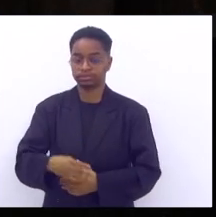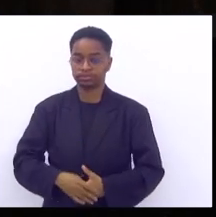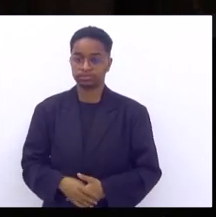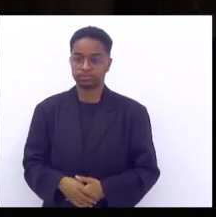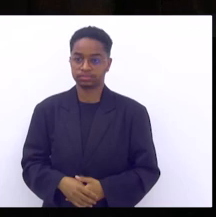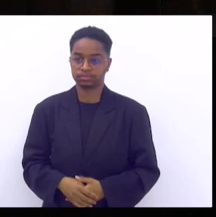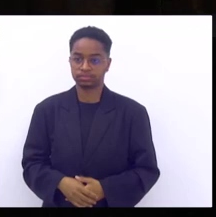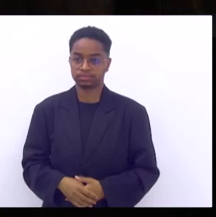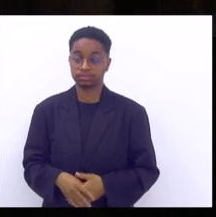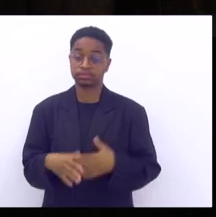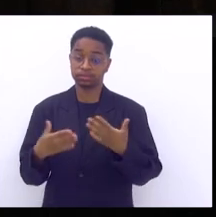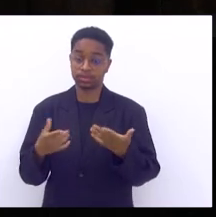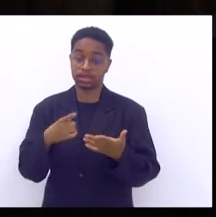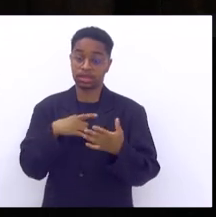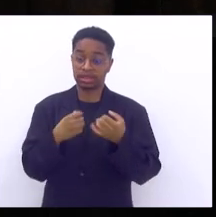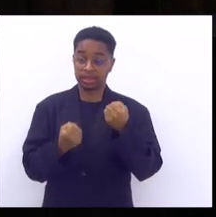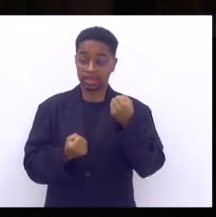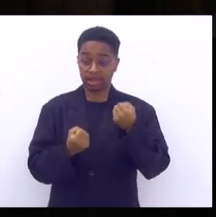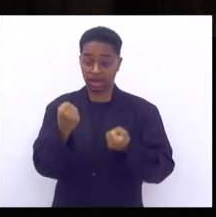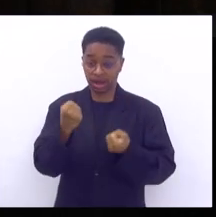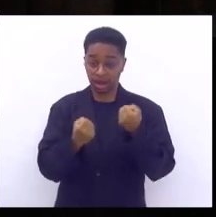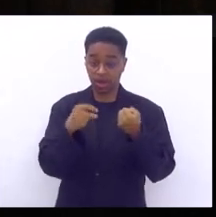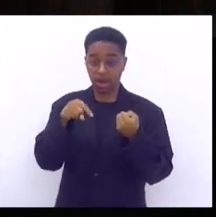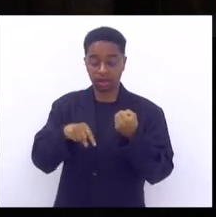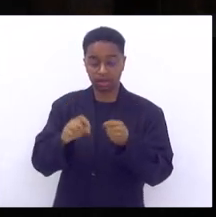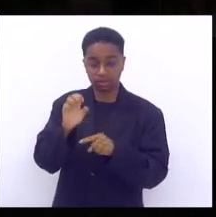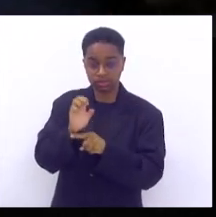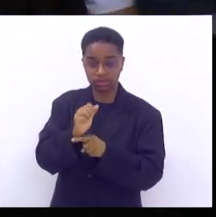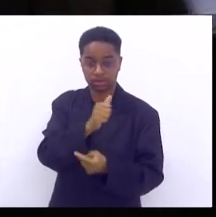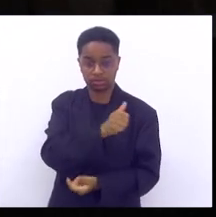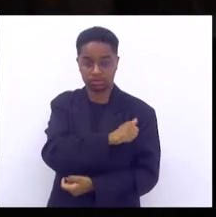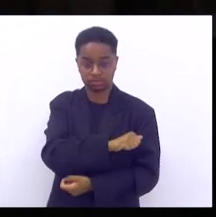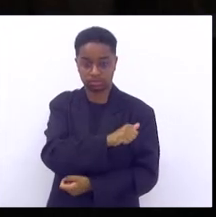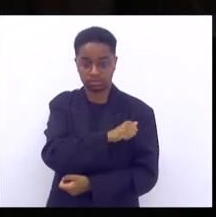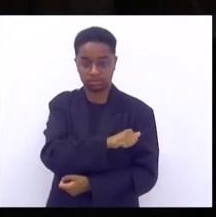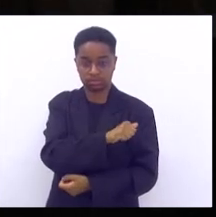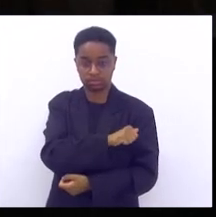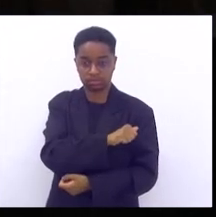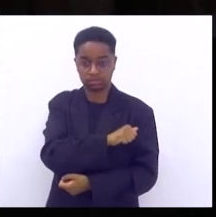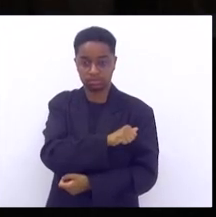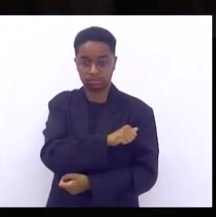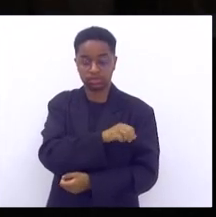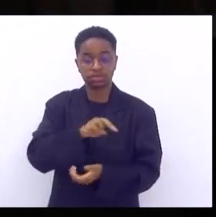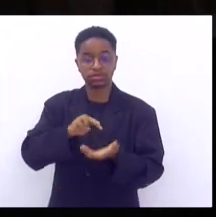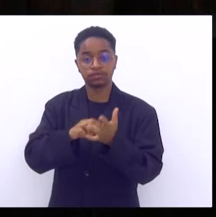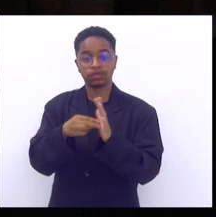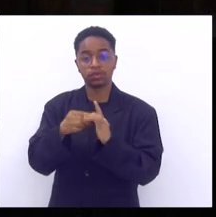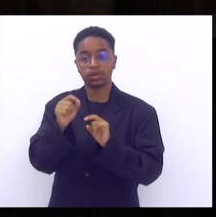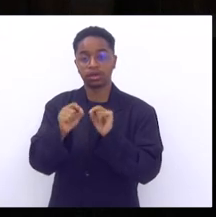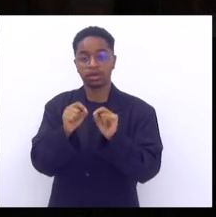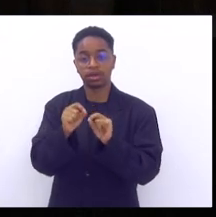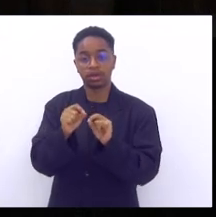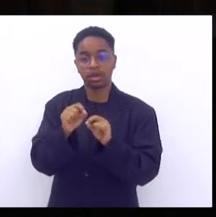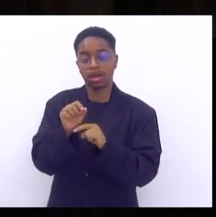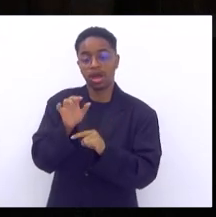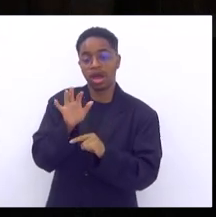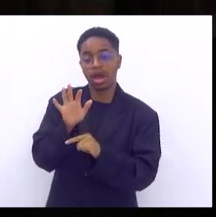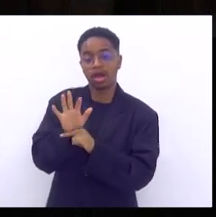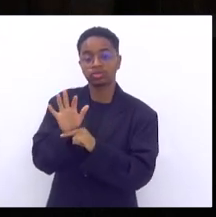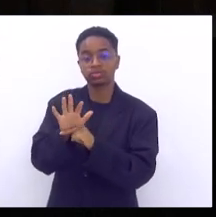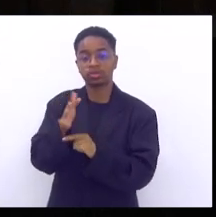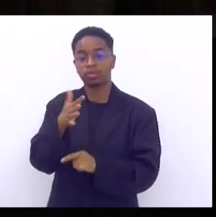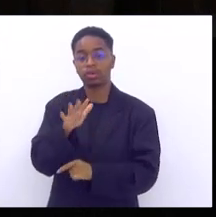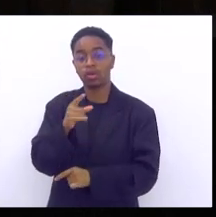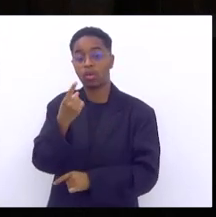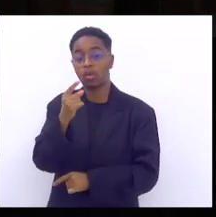Então, ter carro no nosso estado do Rio de Janeiro é contribuir aproximadamente